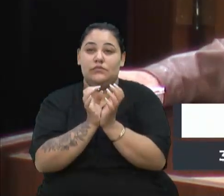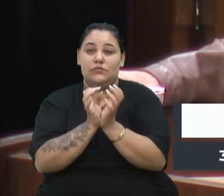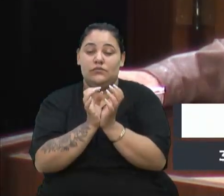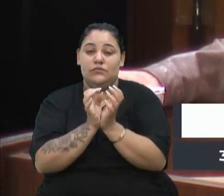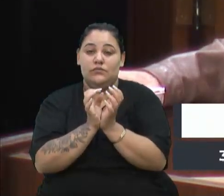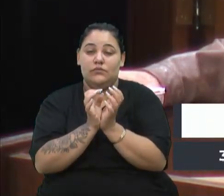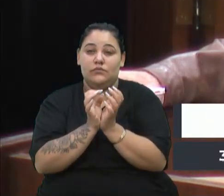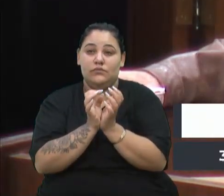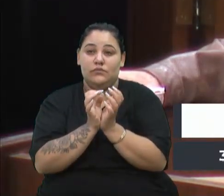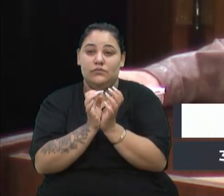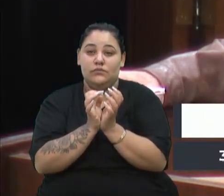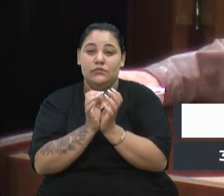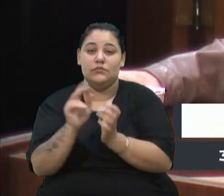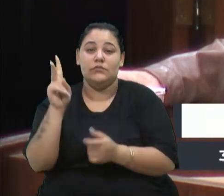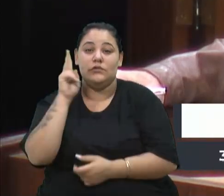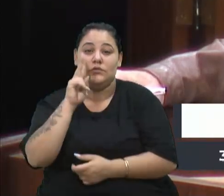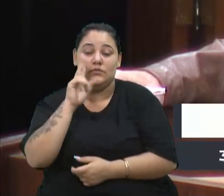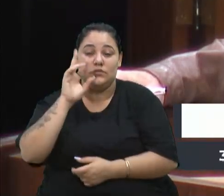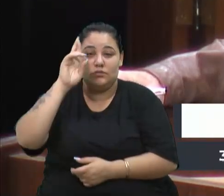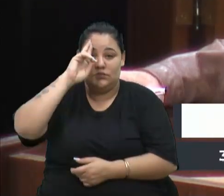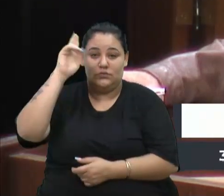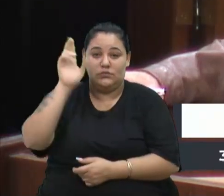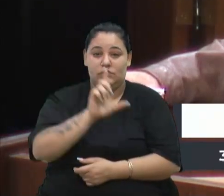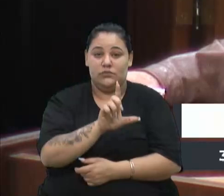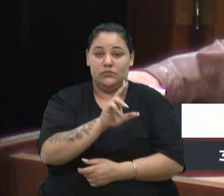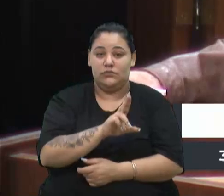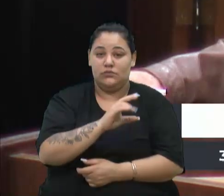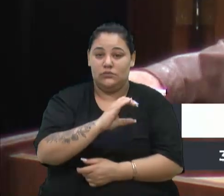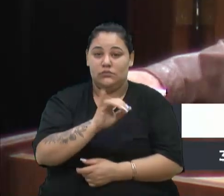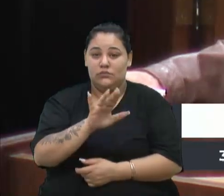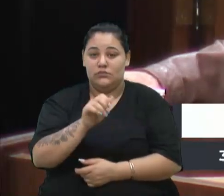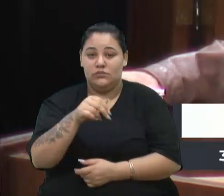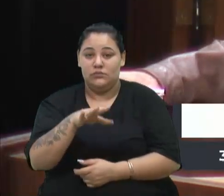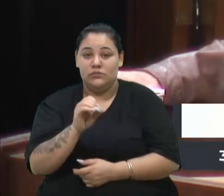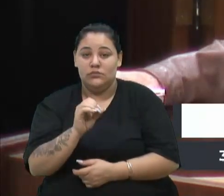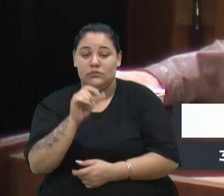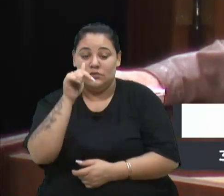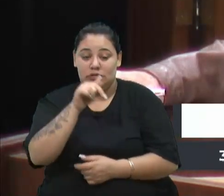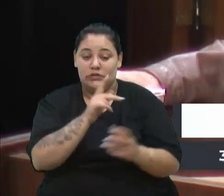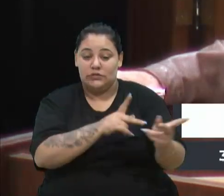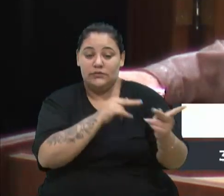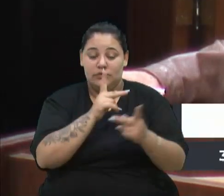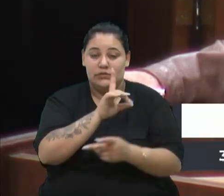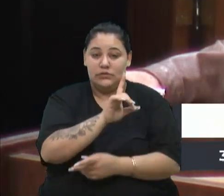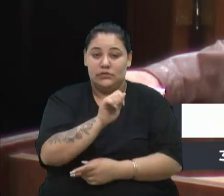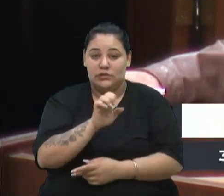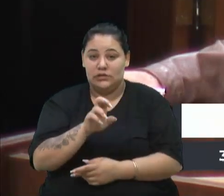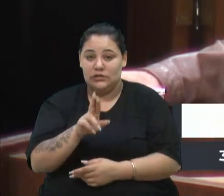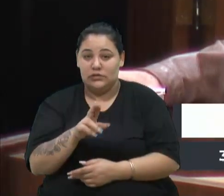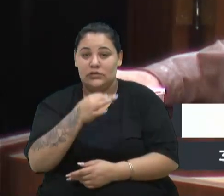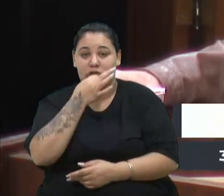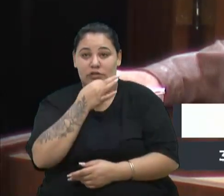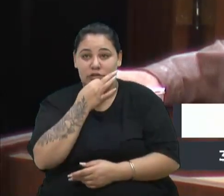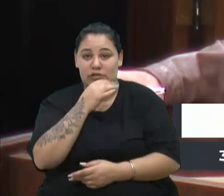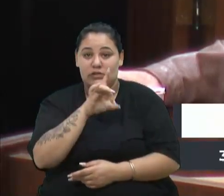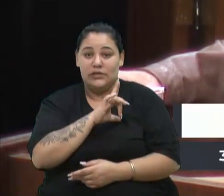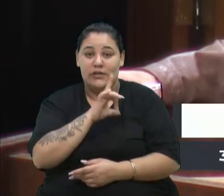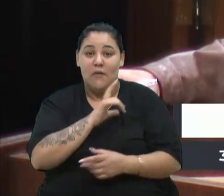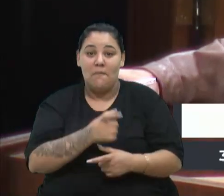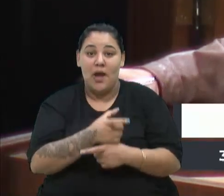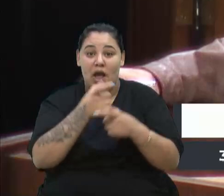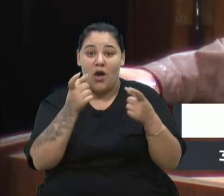fui lembrando ao diretor Luciano Faustino que nessa visita ao DAER, que Caxias do Sul levou a maior